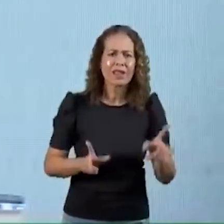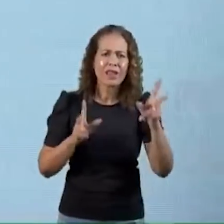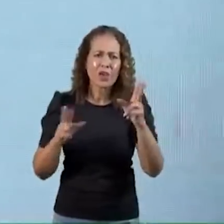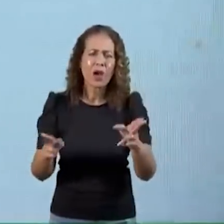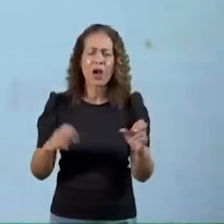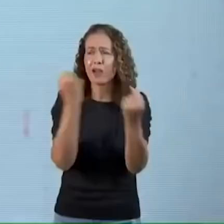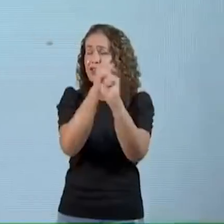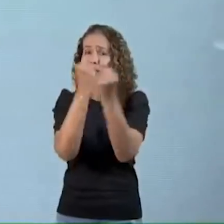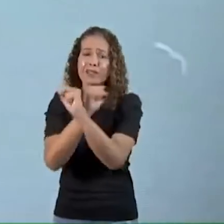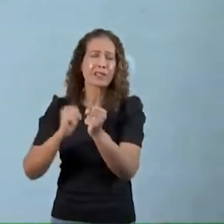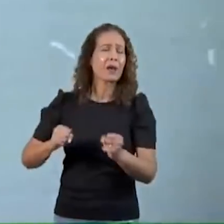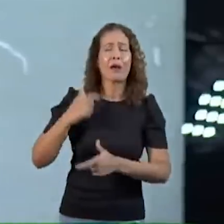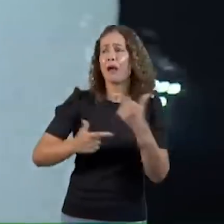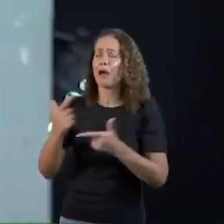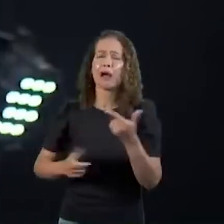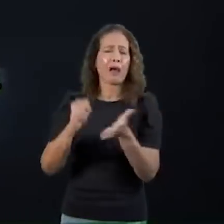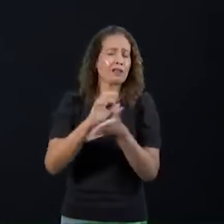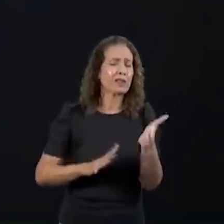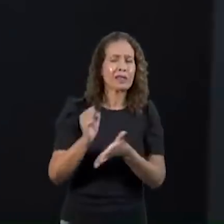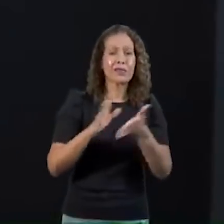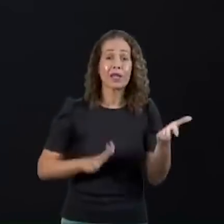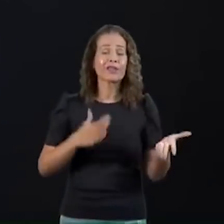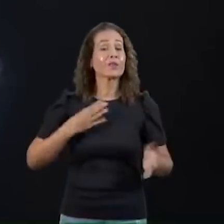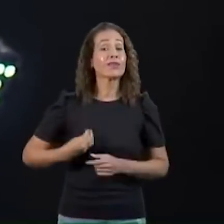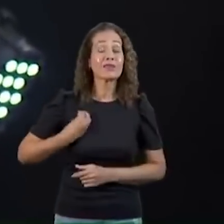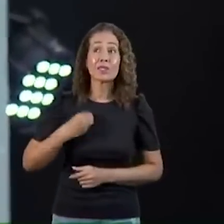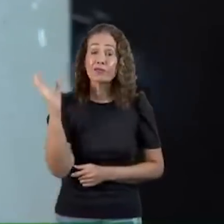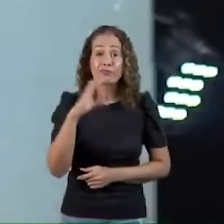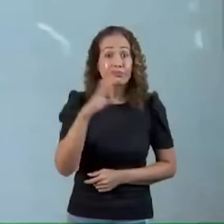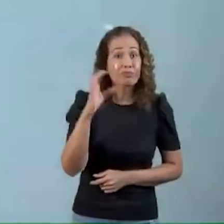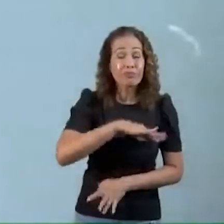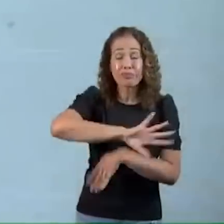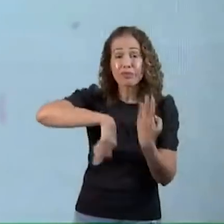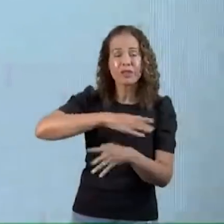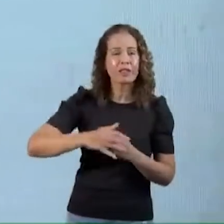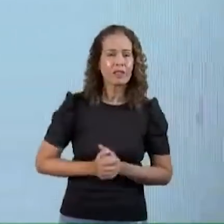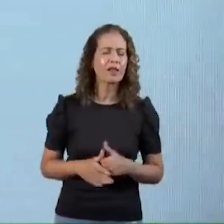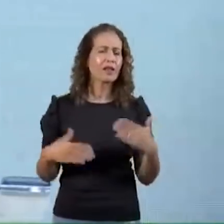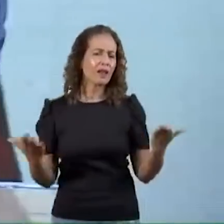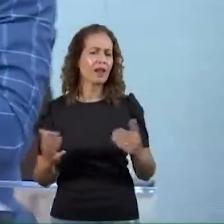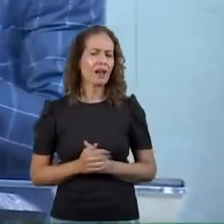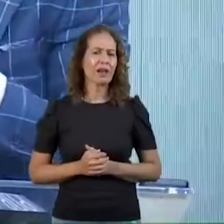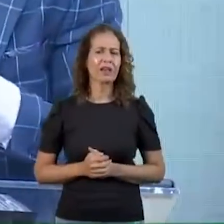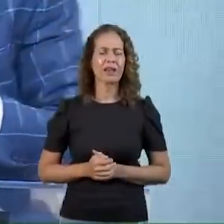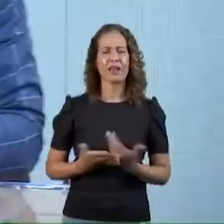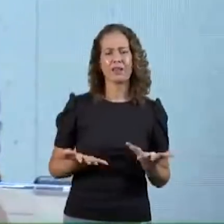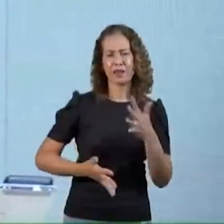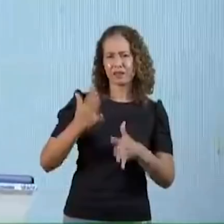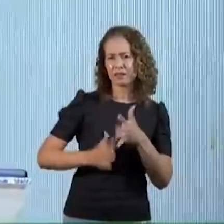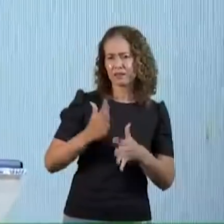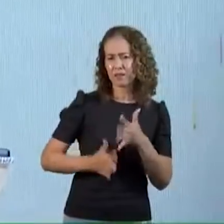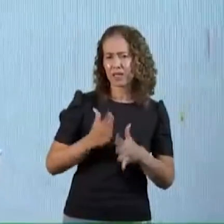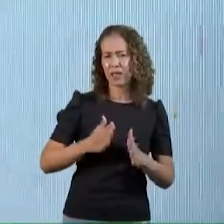ver. Quem vive correndo para lá? A minha vida é uma correria. E aí? Nós vamos deixar a correria nos impedir de